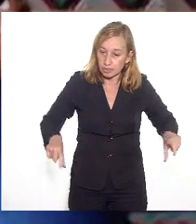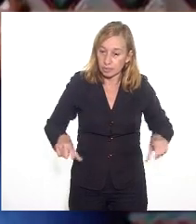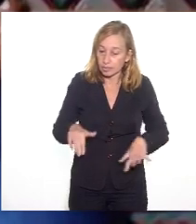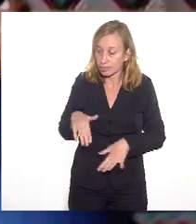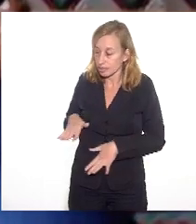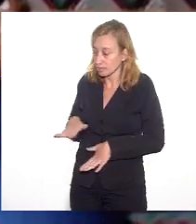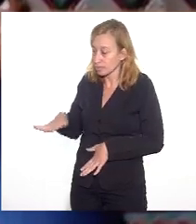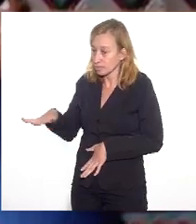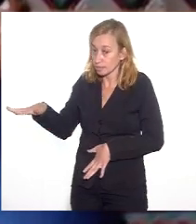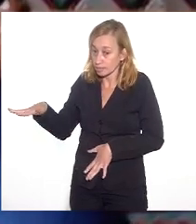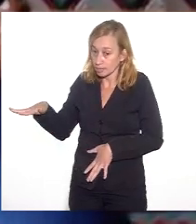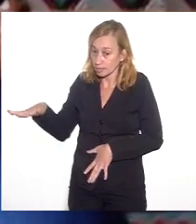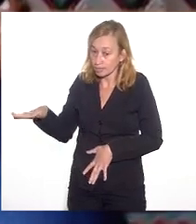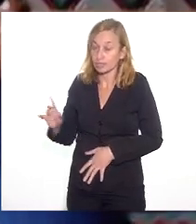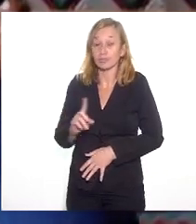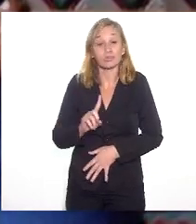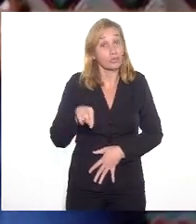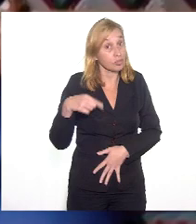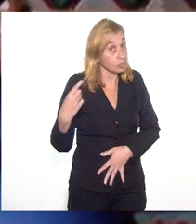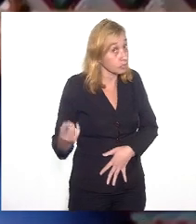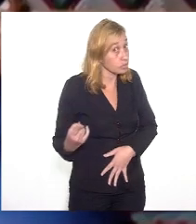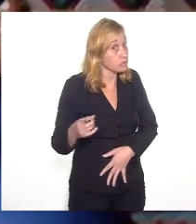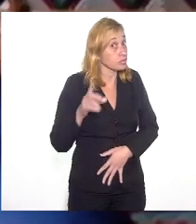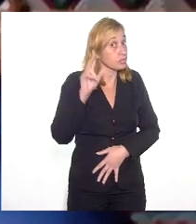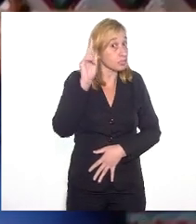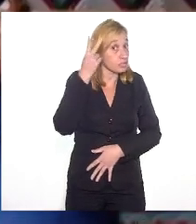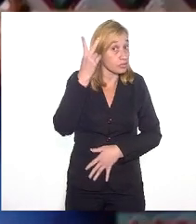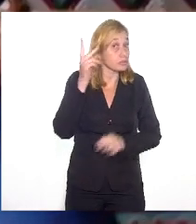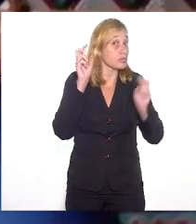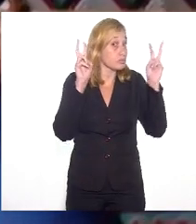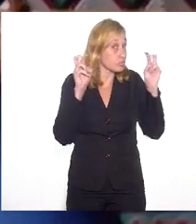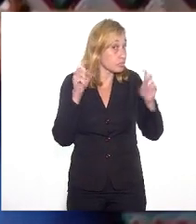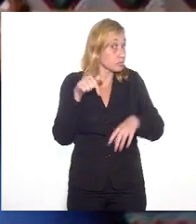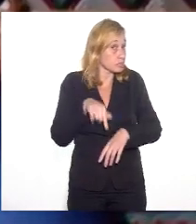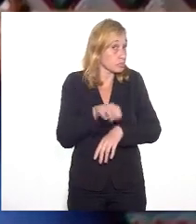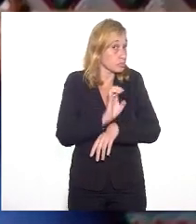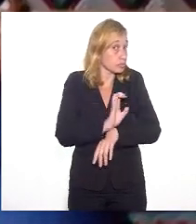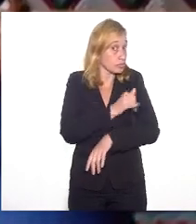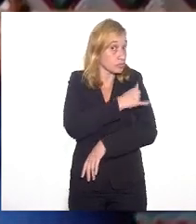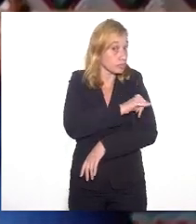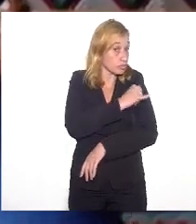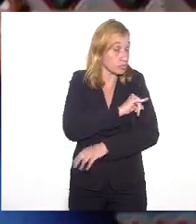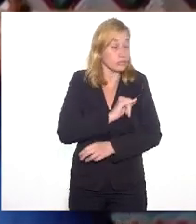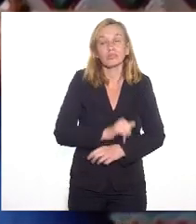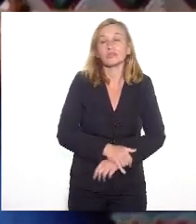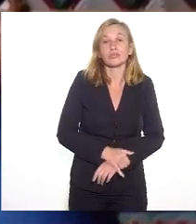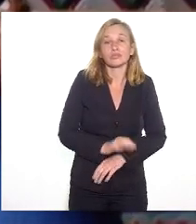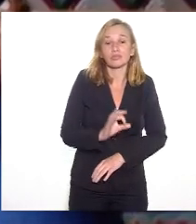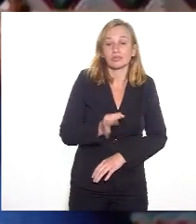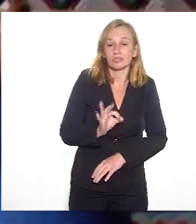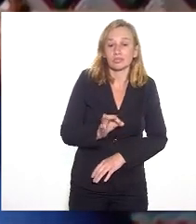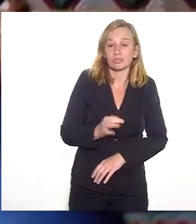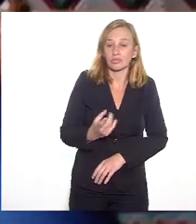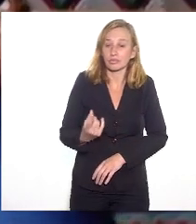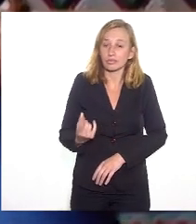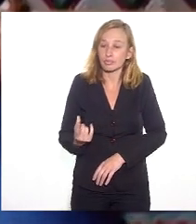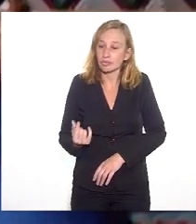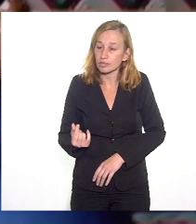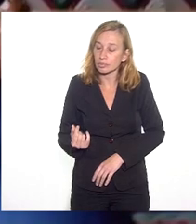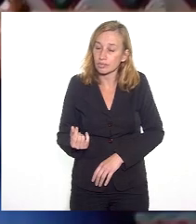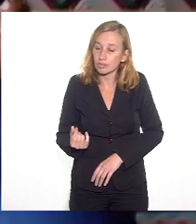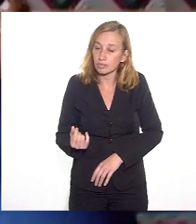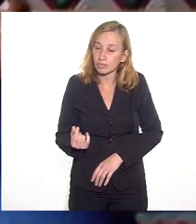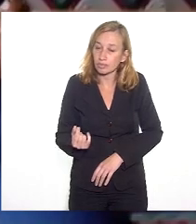periferias, outra chaga histórica que nós temos aqui no Rio de Janeiro, garantir, né, tarifas sociais e